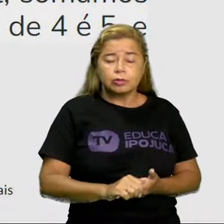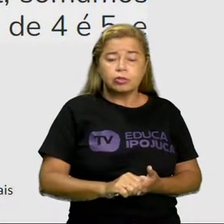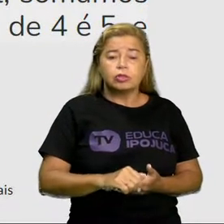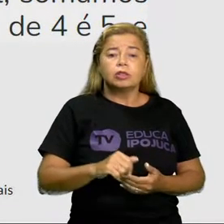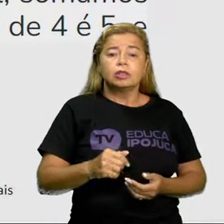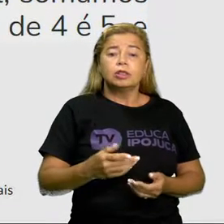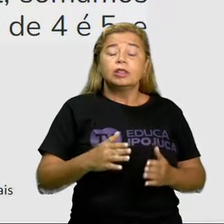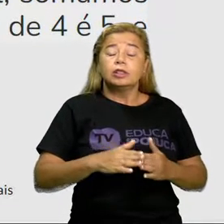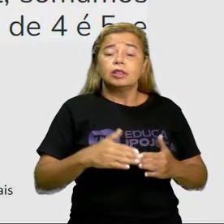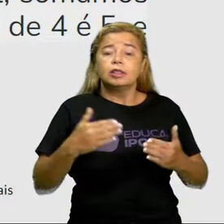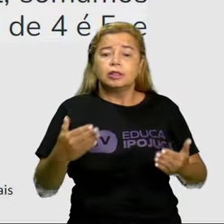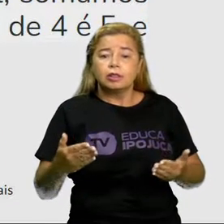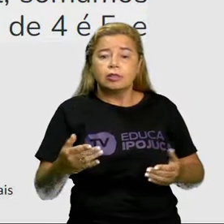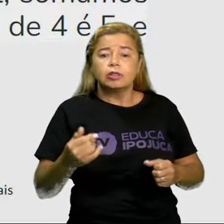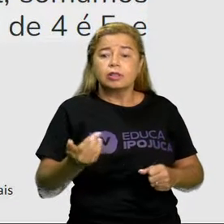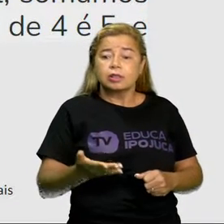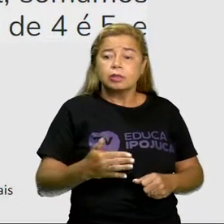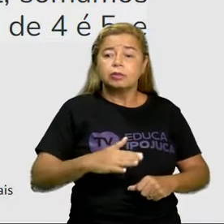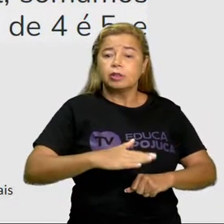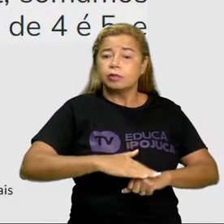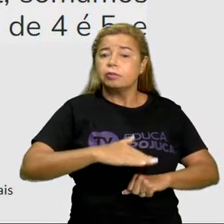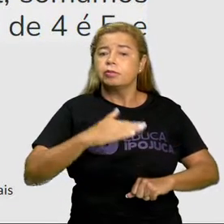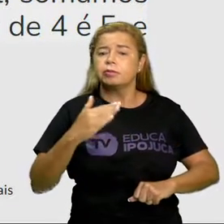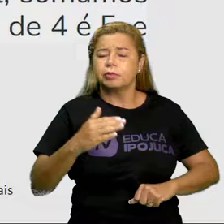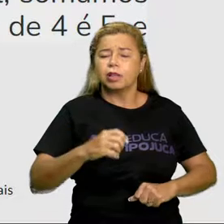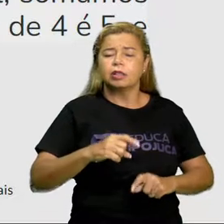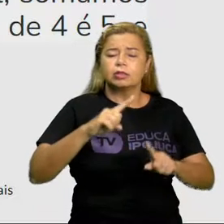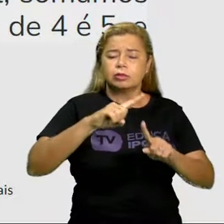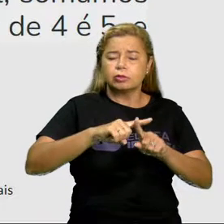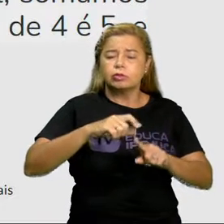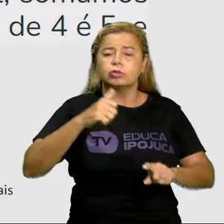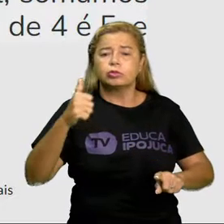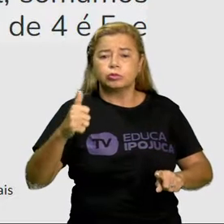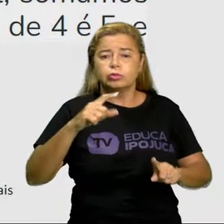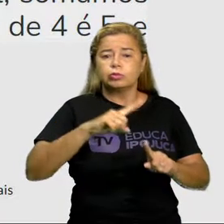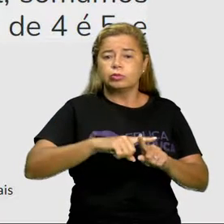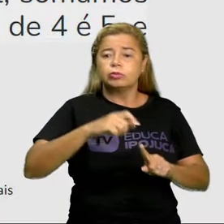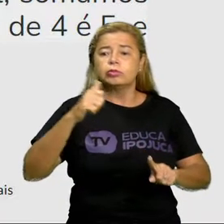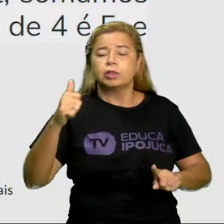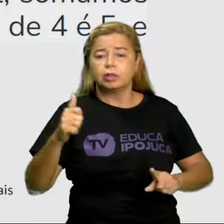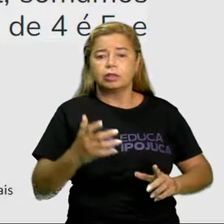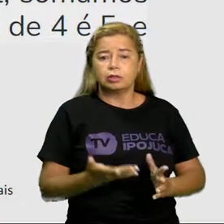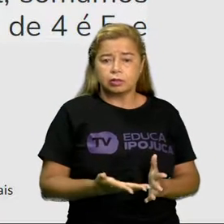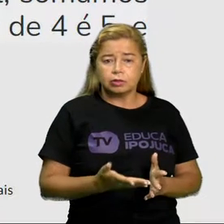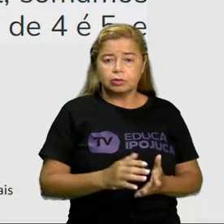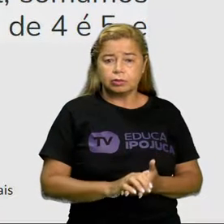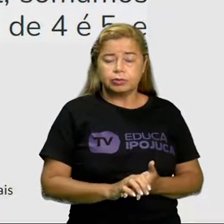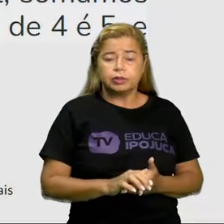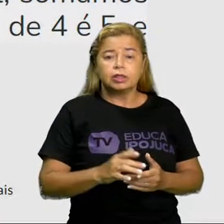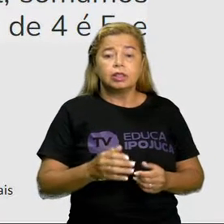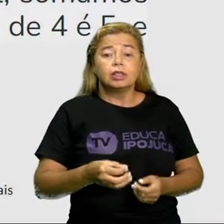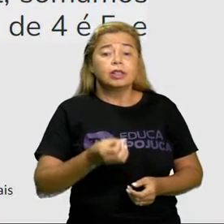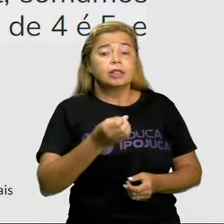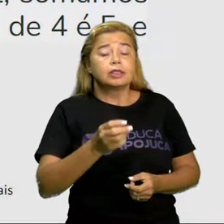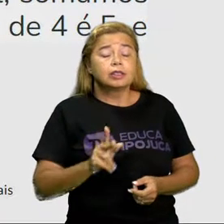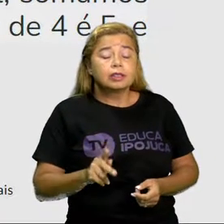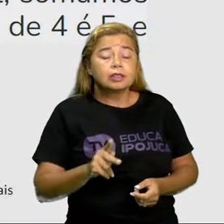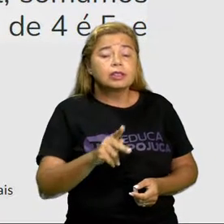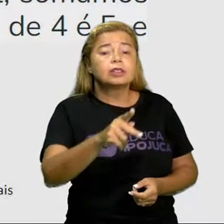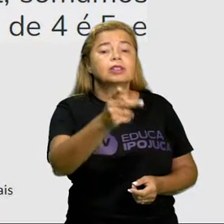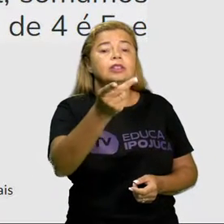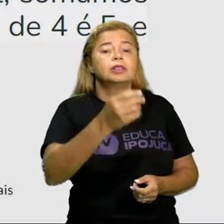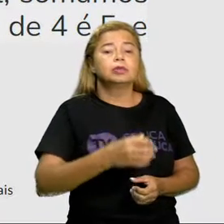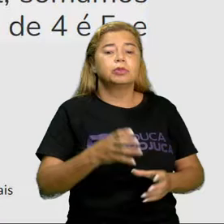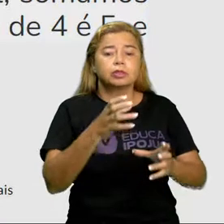obter o sucessor de um número natural a gente soma um ao seu número considerado por